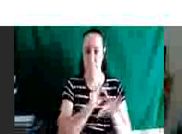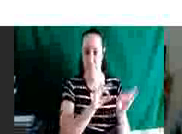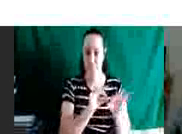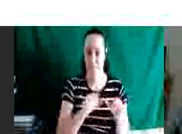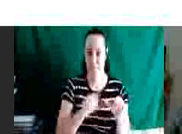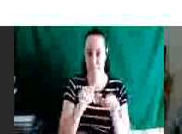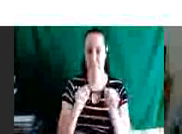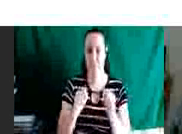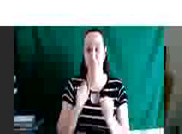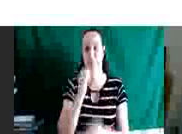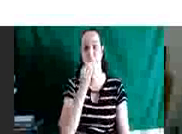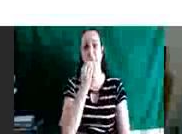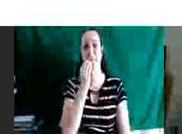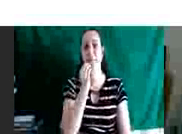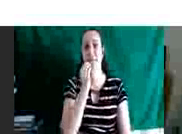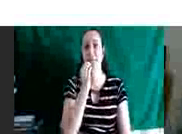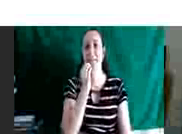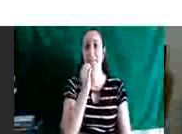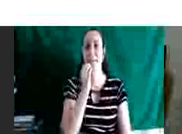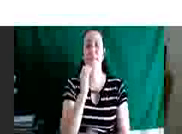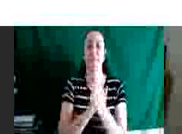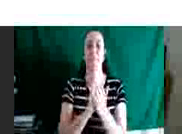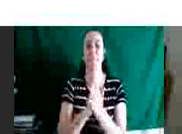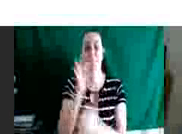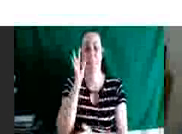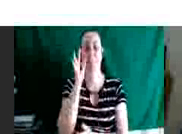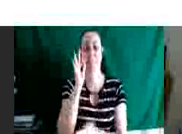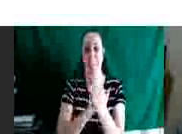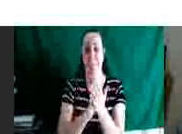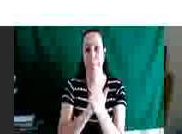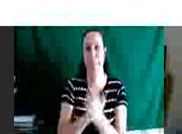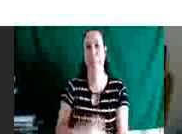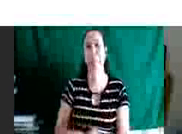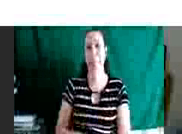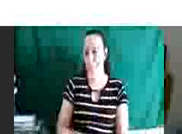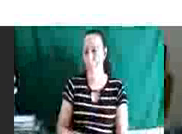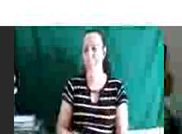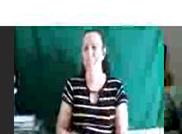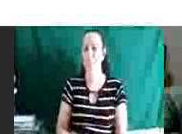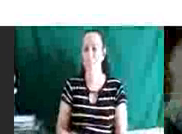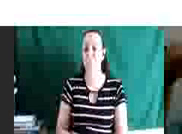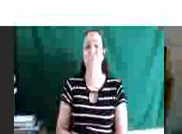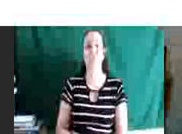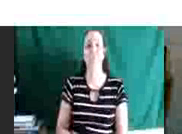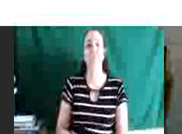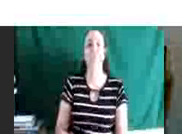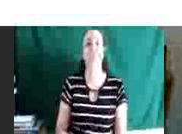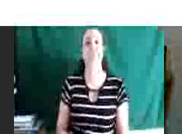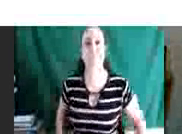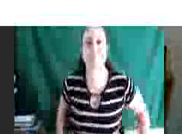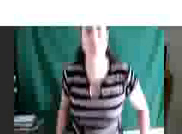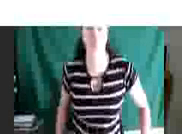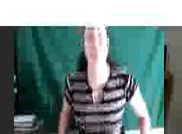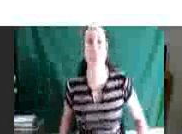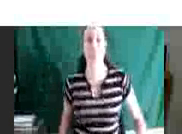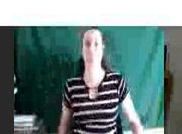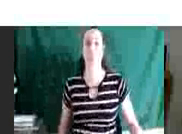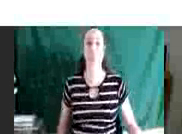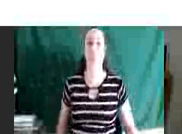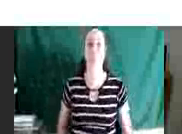mais contribuições para a área de internet, para a web, tá? Para a web. Se vocês forem aqui, vocês estão aí no